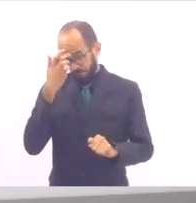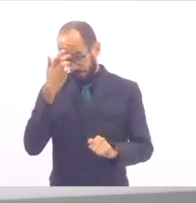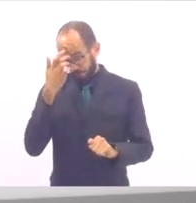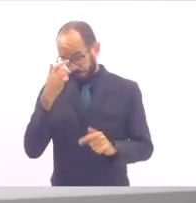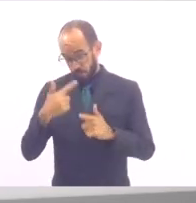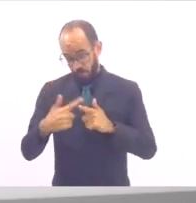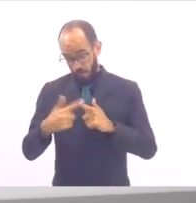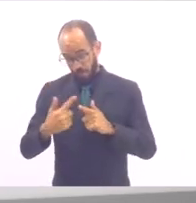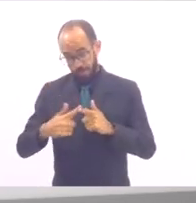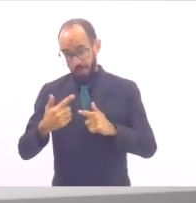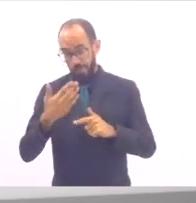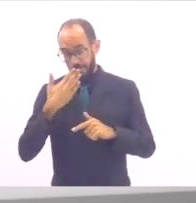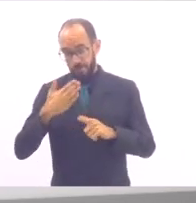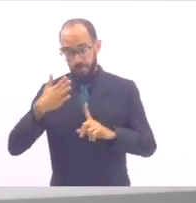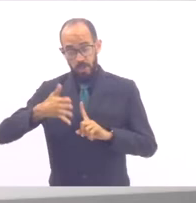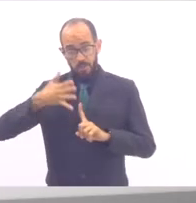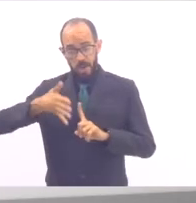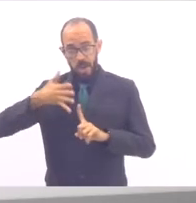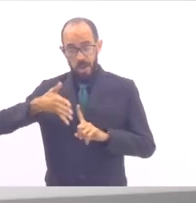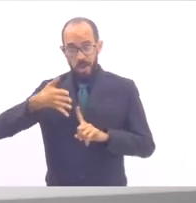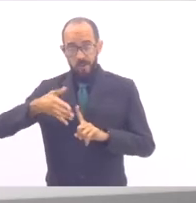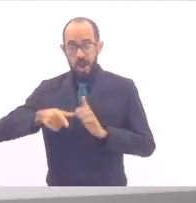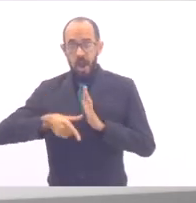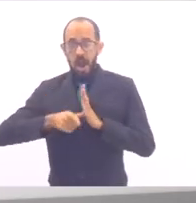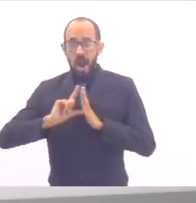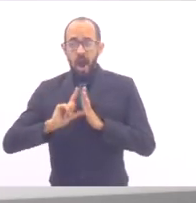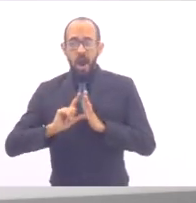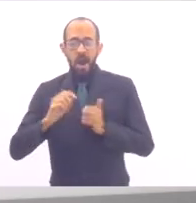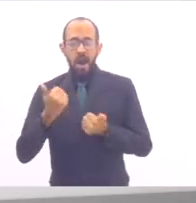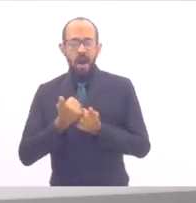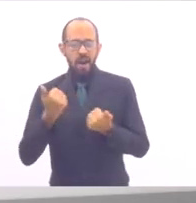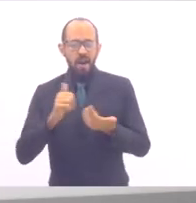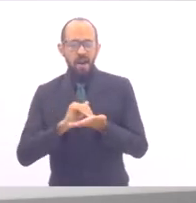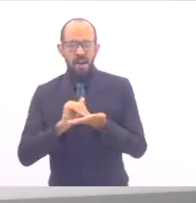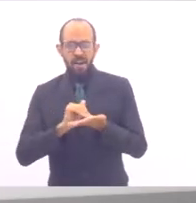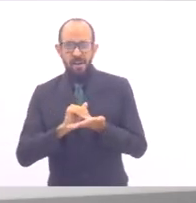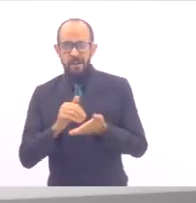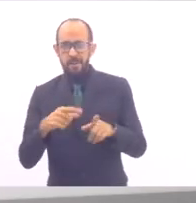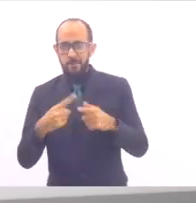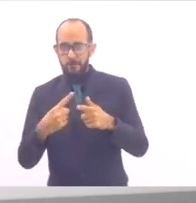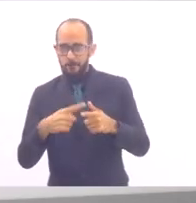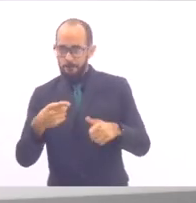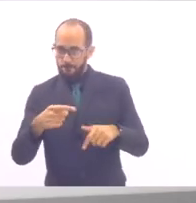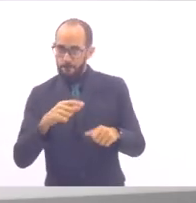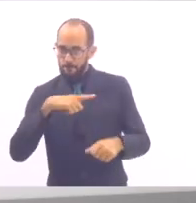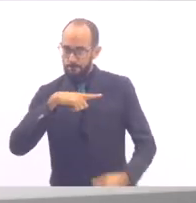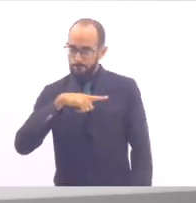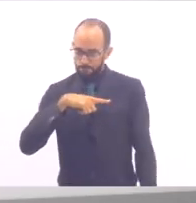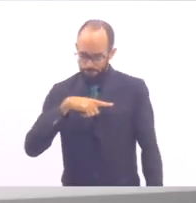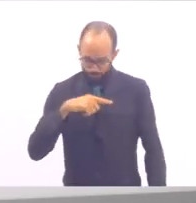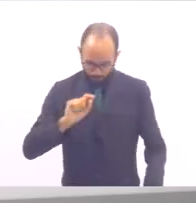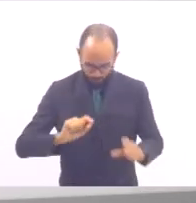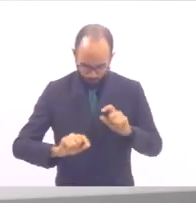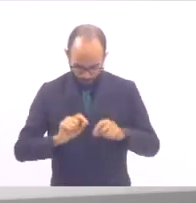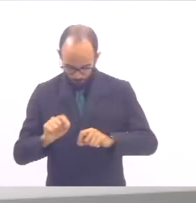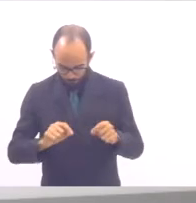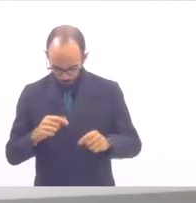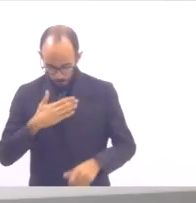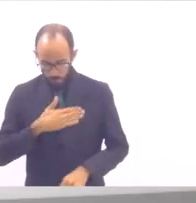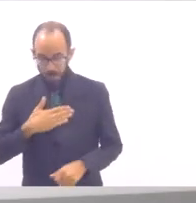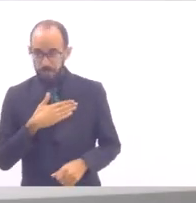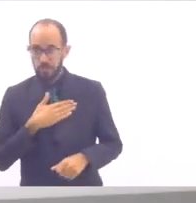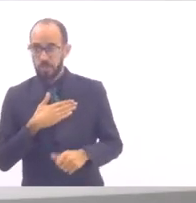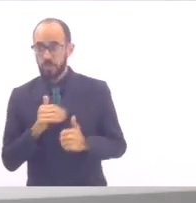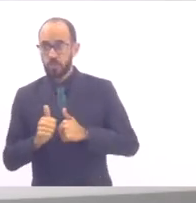palavra em primeiro momento, né, antes da nossa subsecretária? Porque tive o prazer de